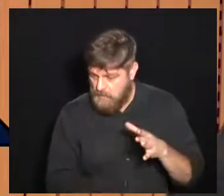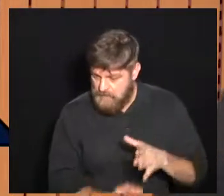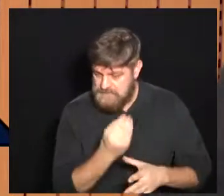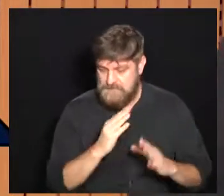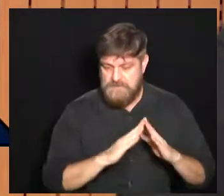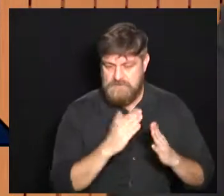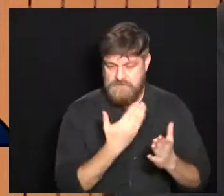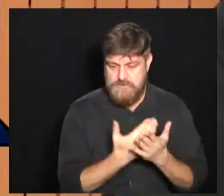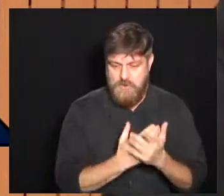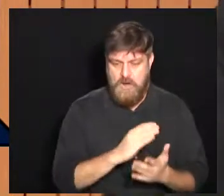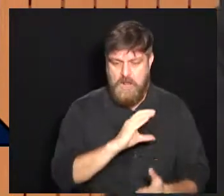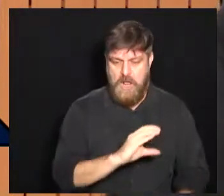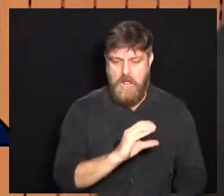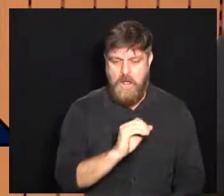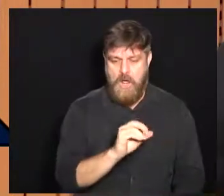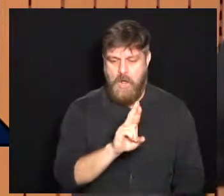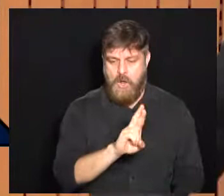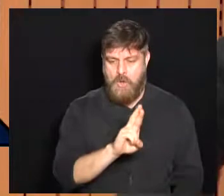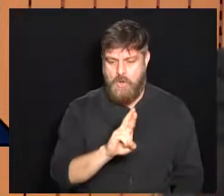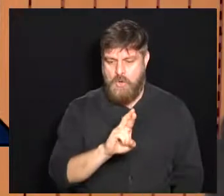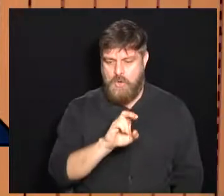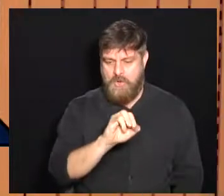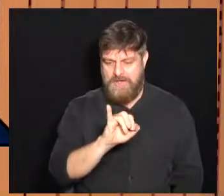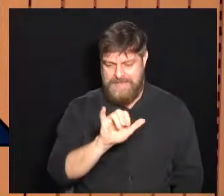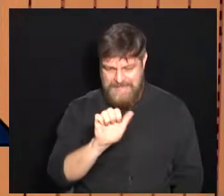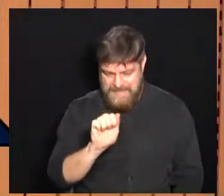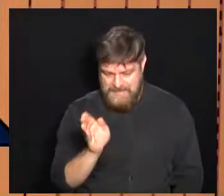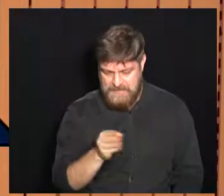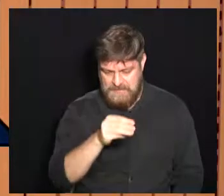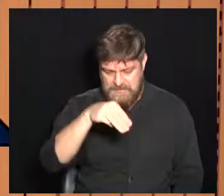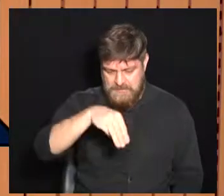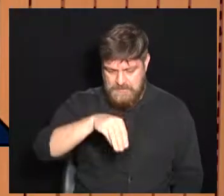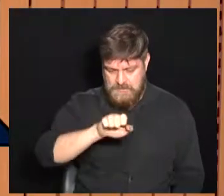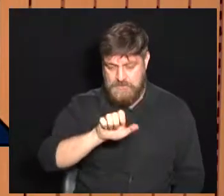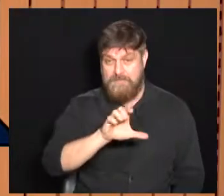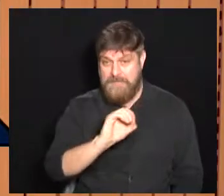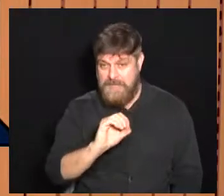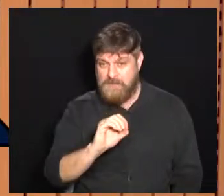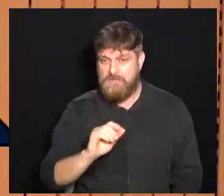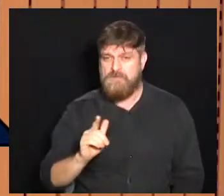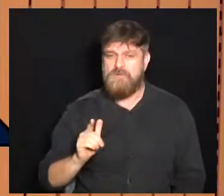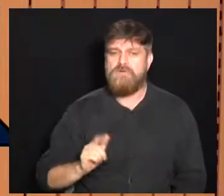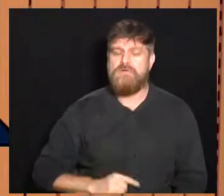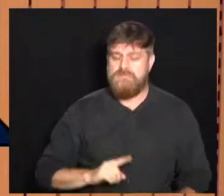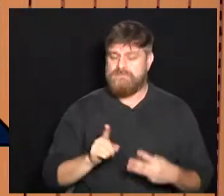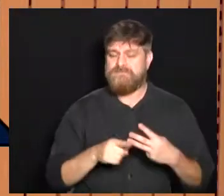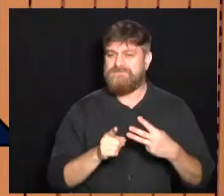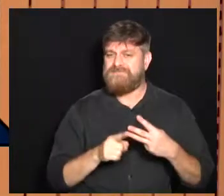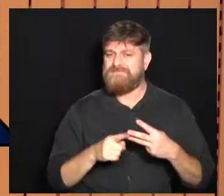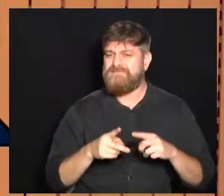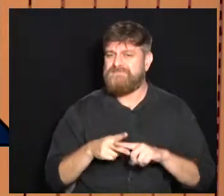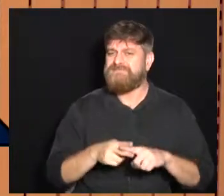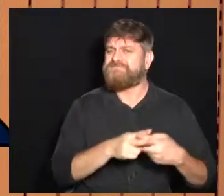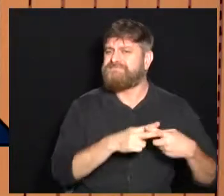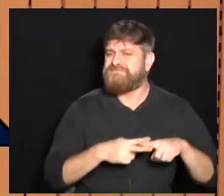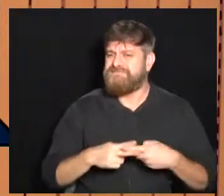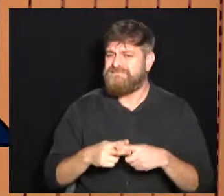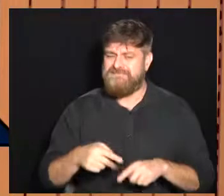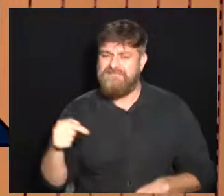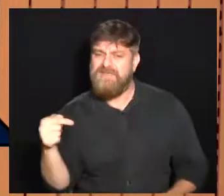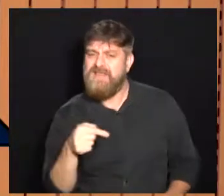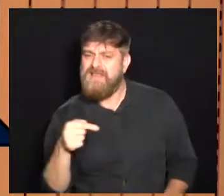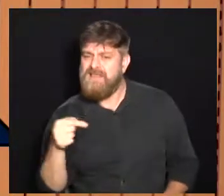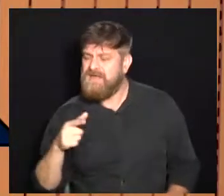Melo. E a terceira questão, que é relacionada à manutenção, né, que